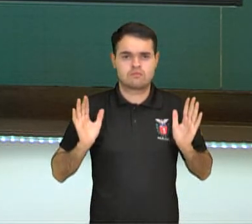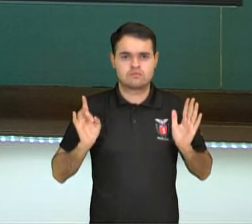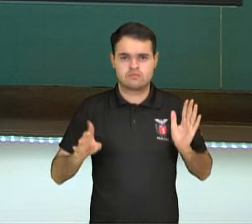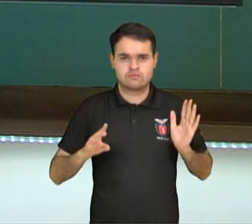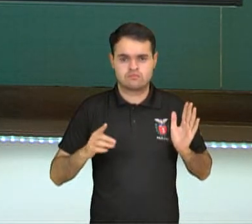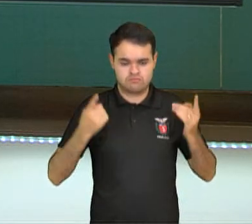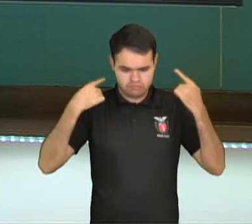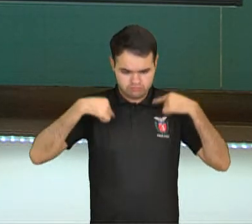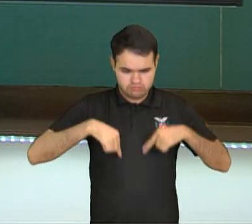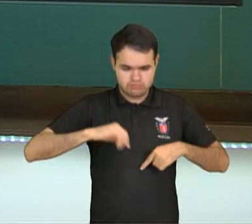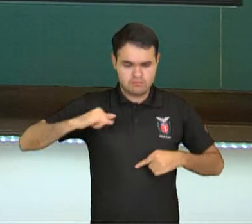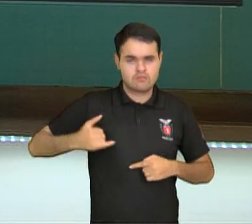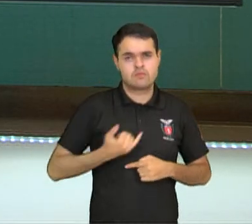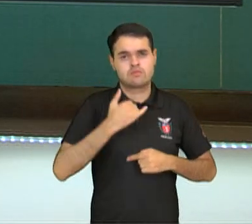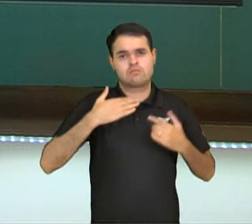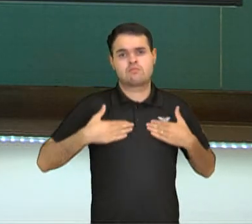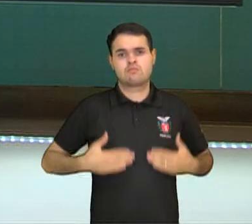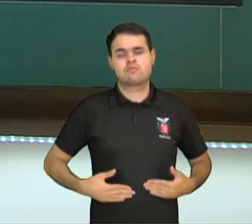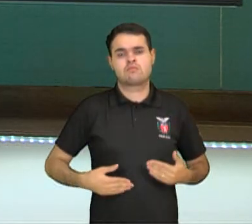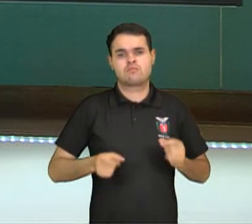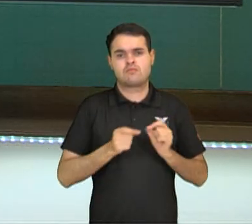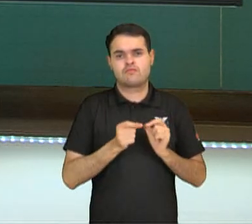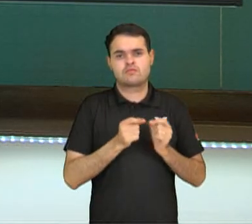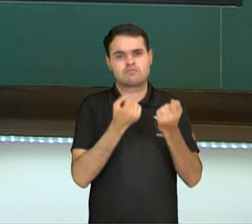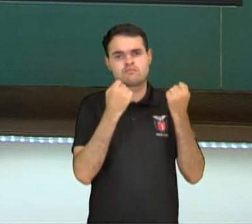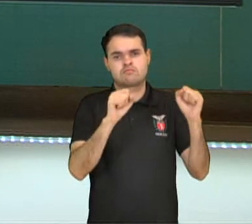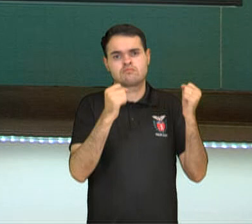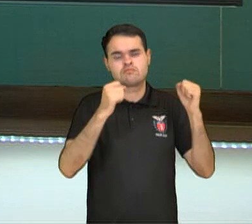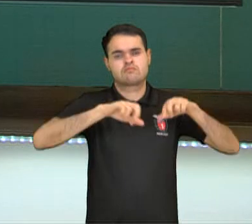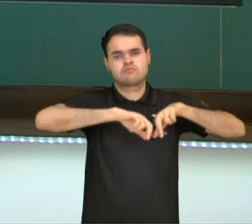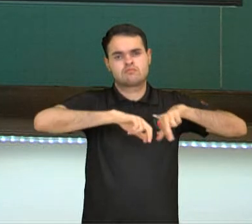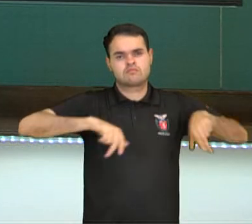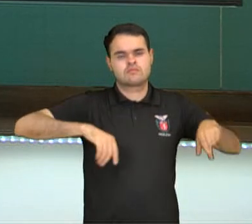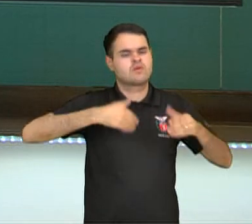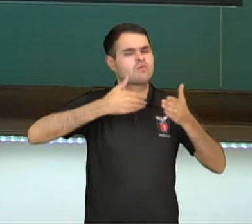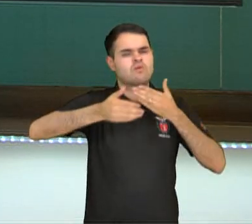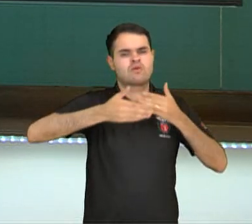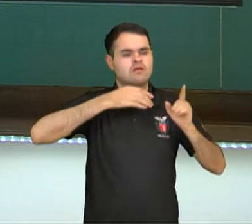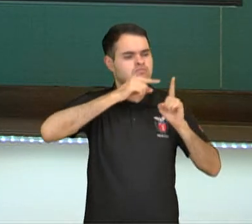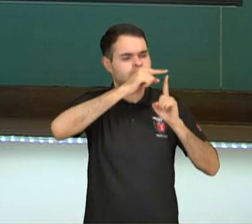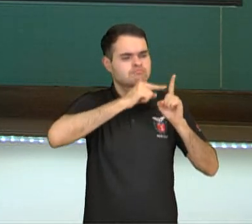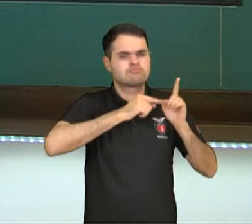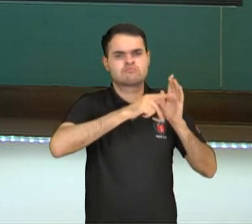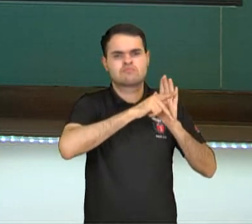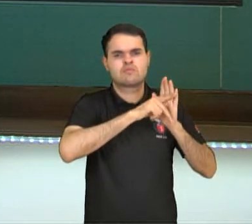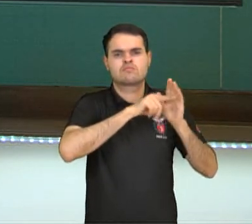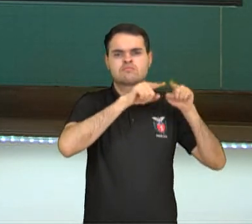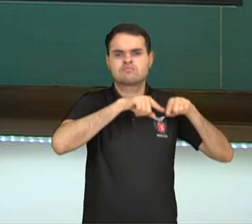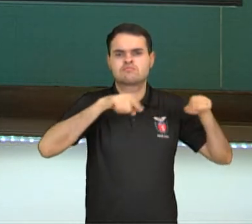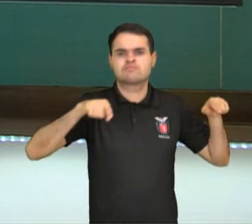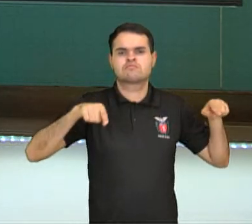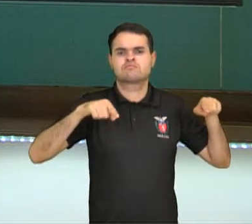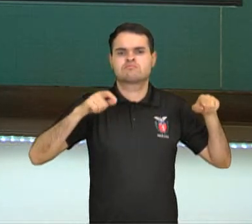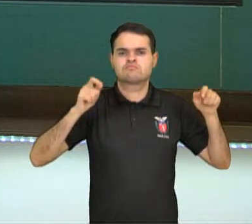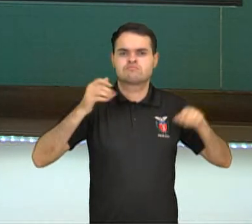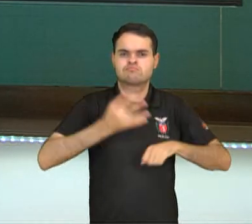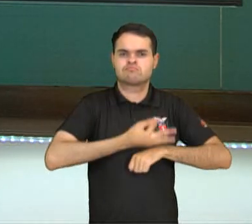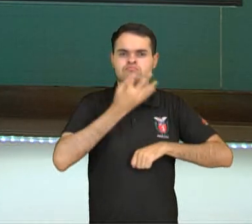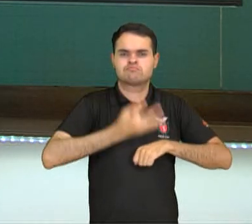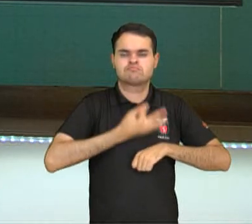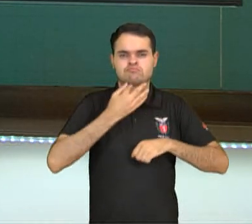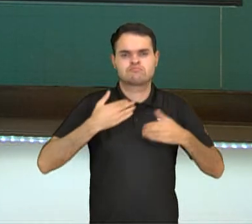os exercícios. Ele é adequado para qualquer nível de condicionamento físico. Por quê? São